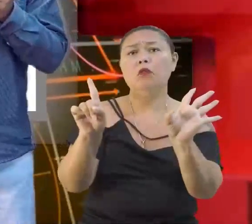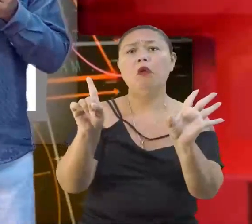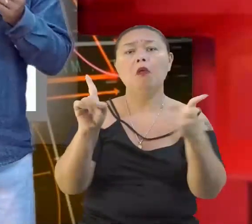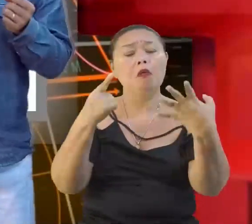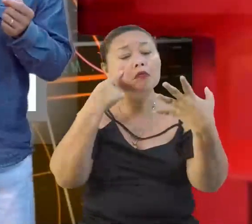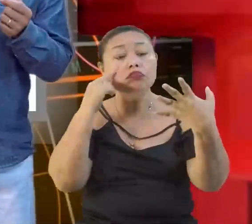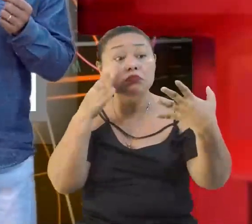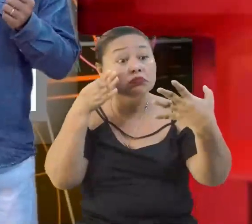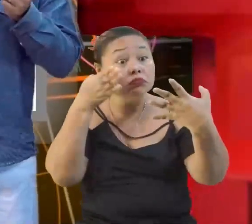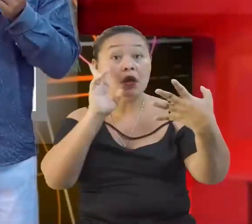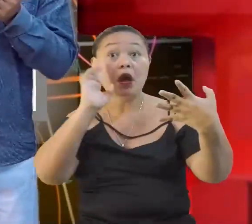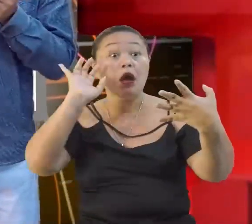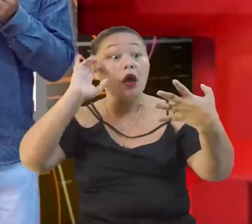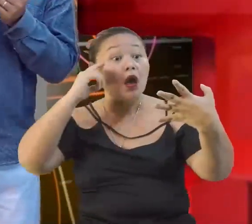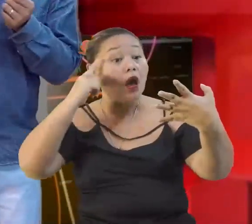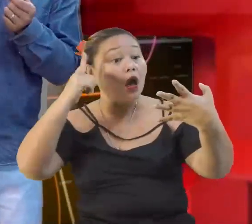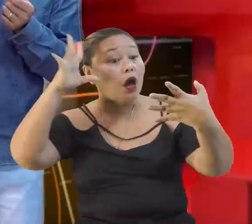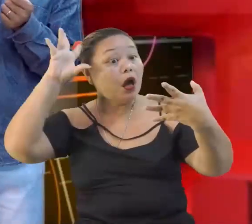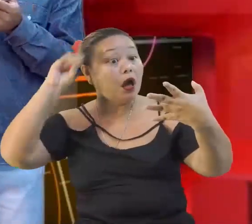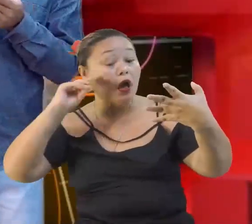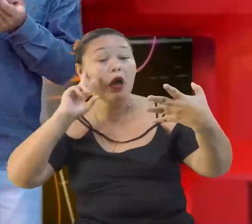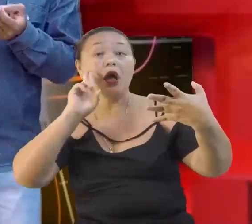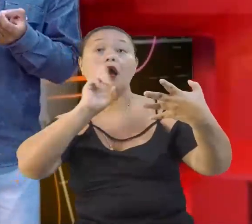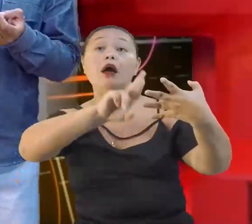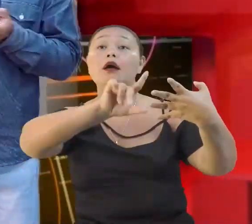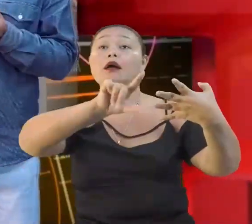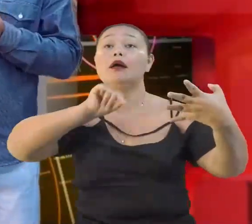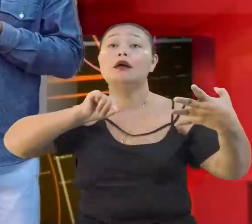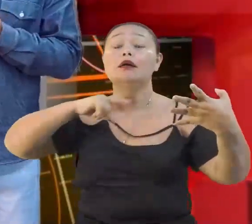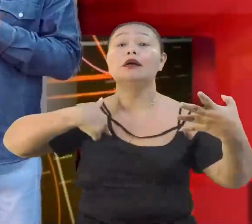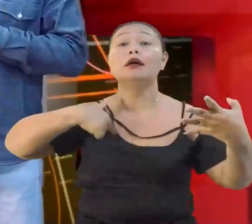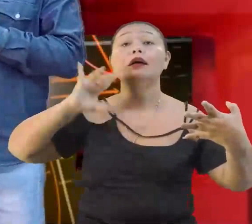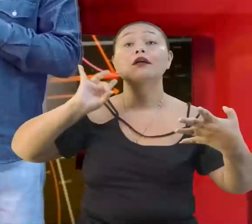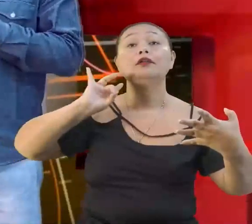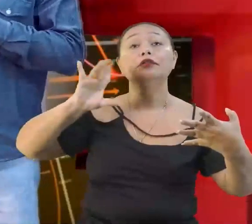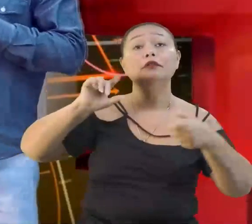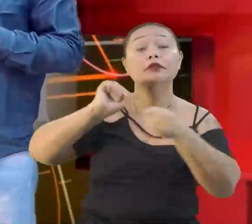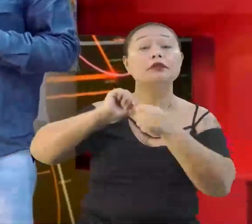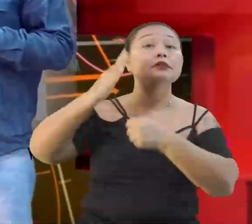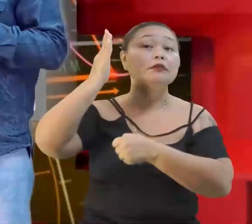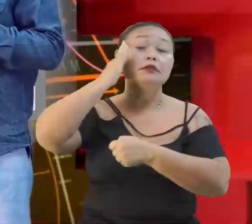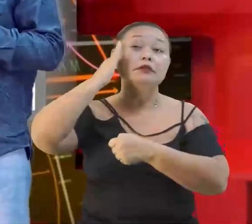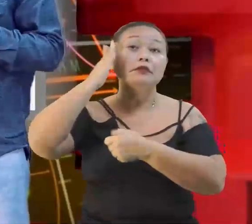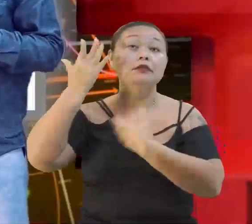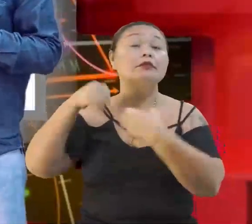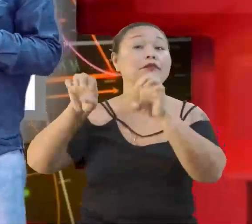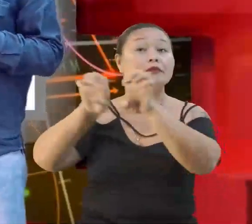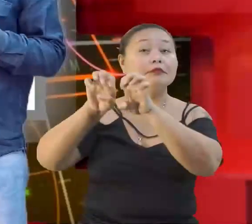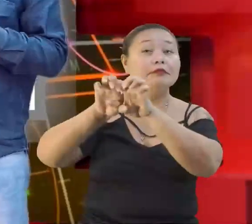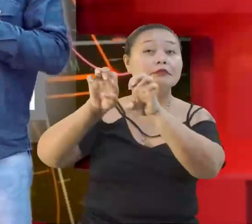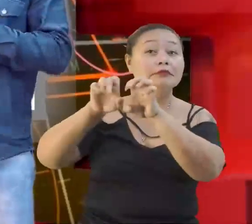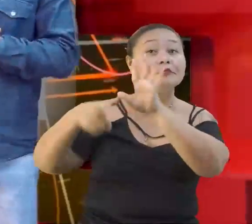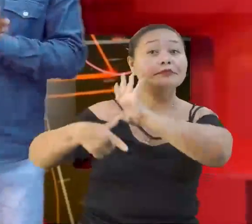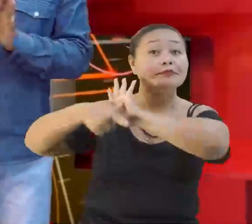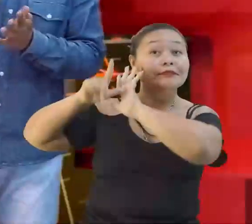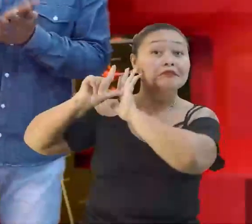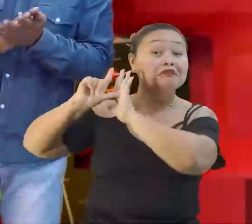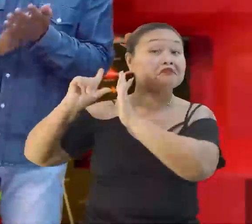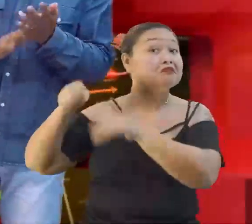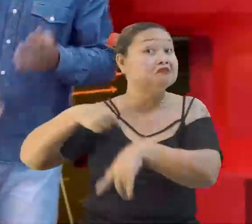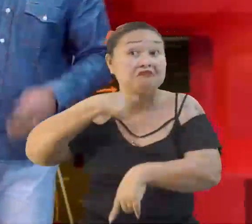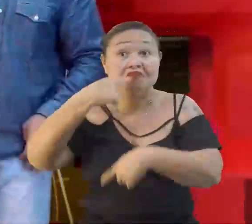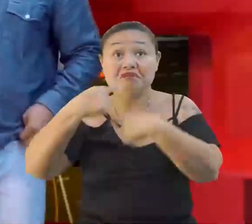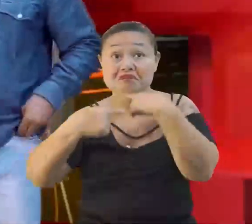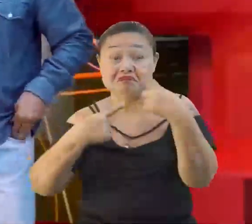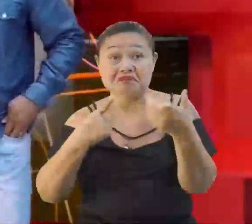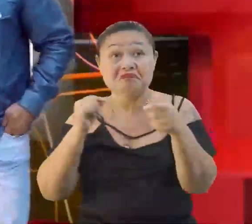ir direto com a lógica, mas a lógica só vai resultar se eu souber equacionar antes, senão não tem jeito. Por que a gente